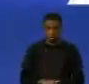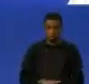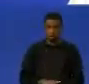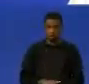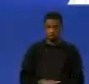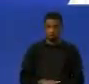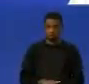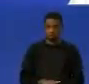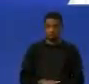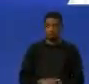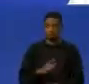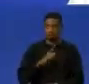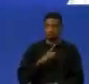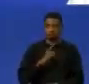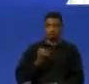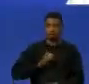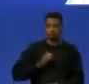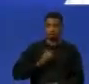pegar primeiro a questão de número